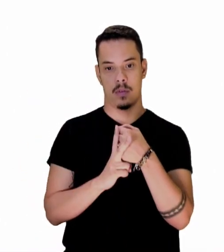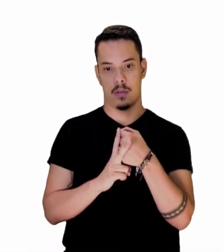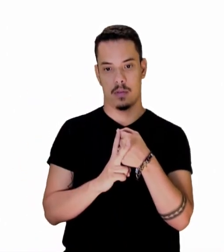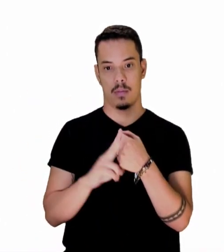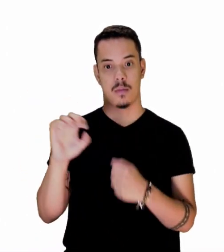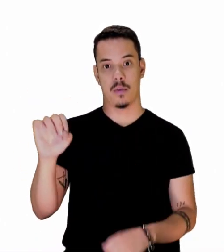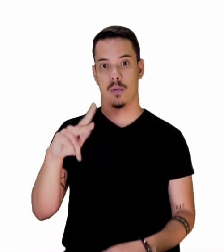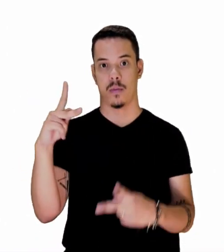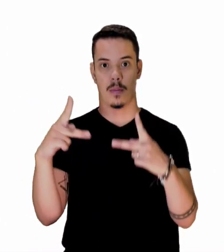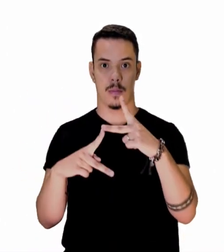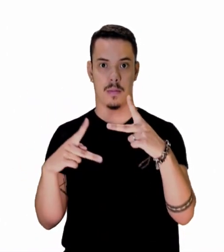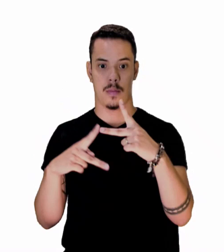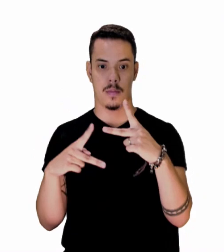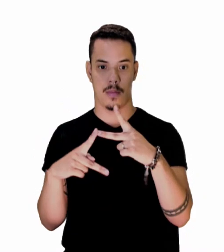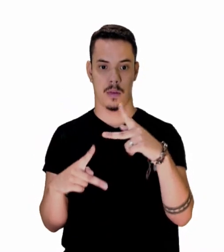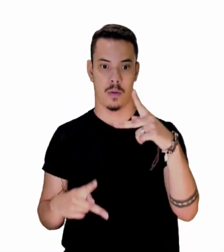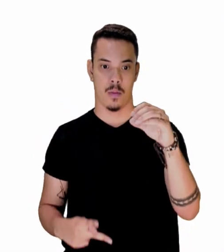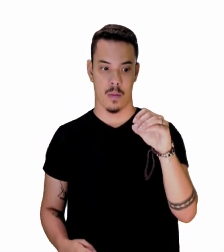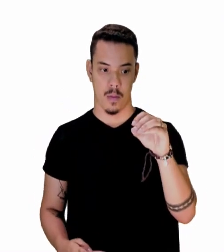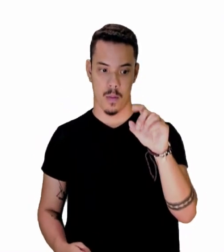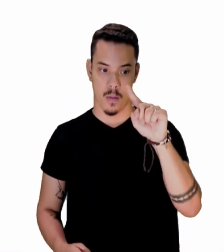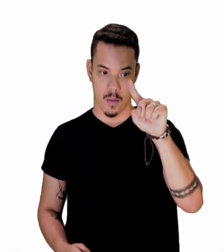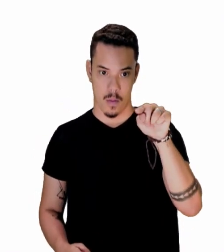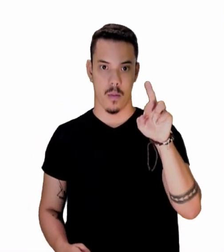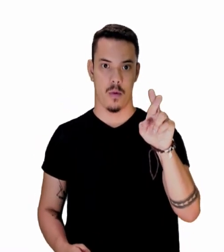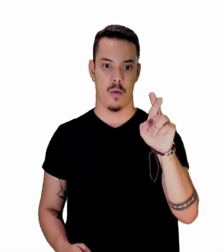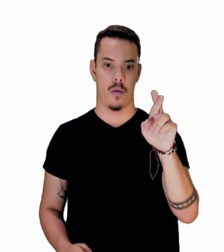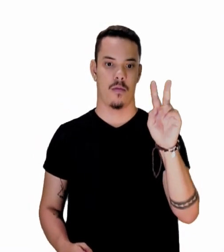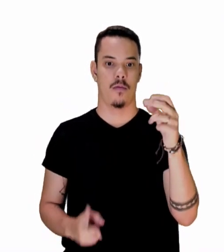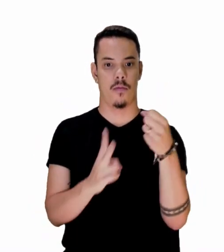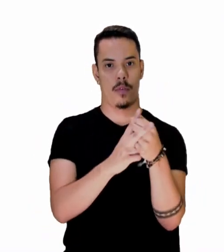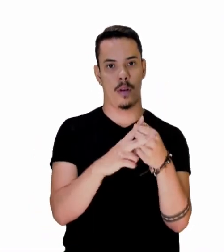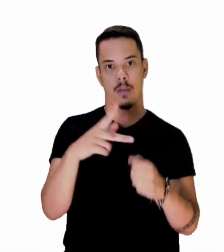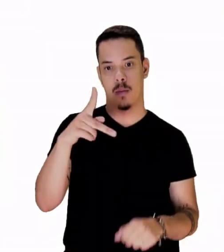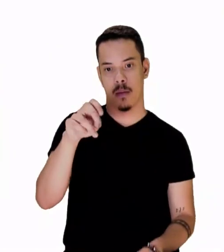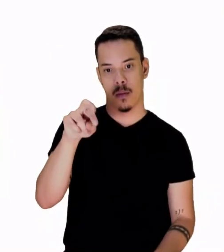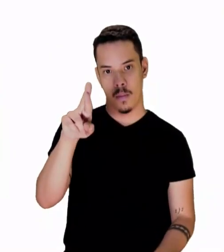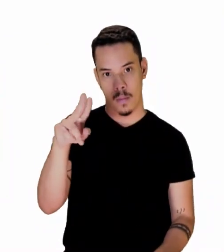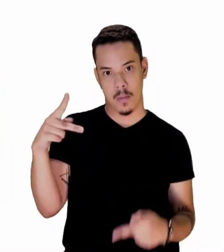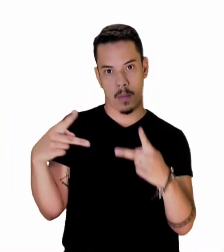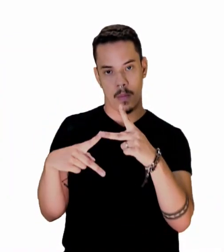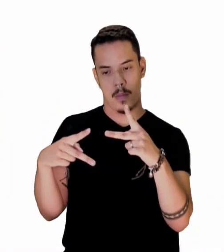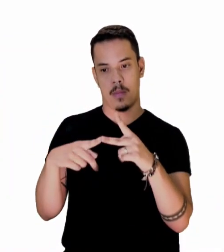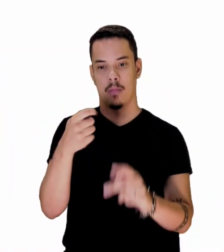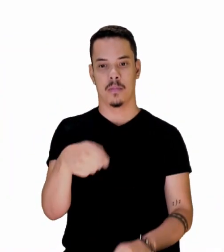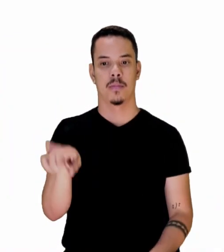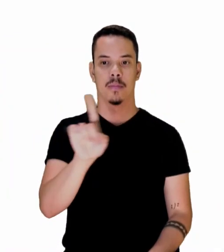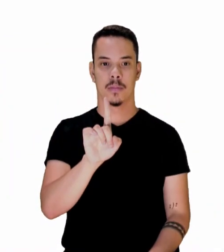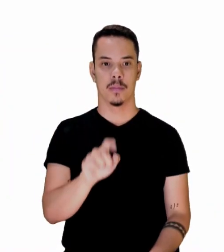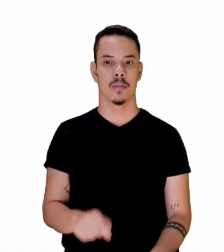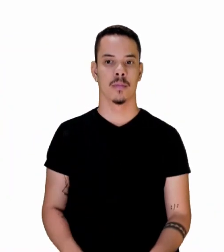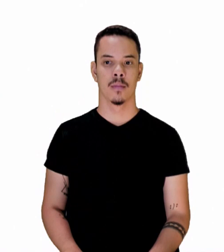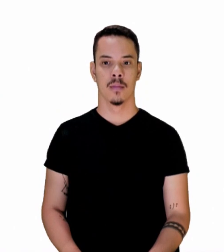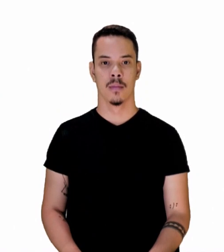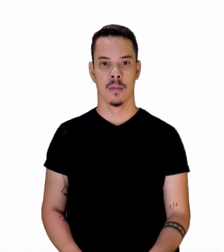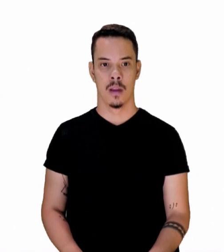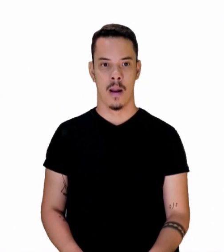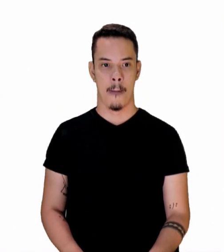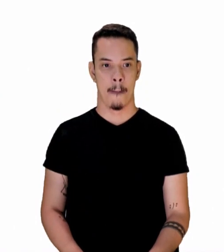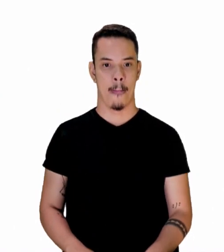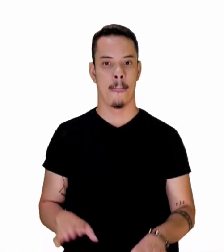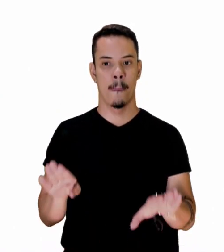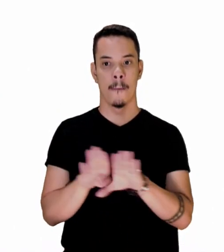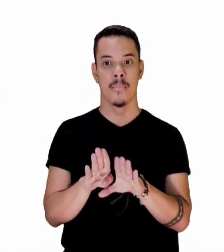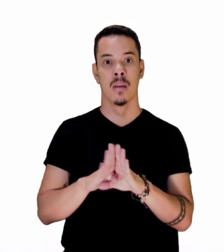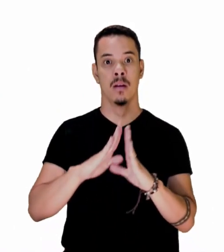eu tenho preposição, não terá acento. Belezinha? Mas aqui para vocês é o seguinte, ó. Aqui nós temos